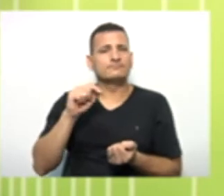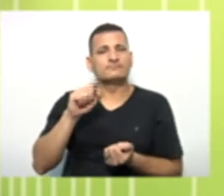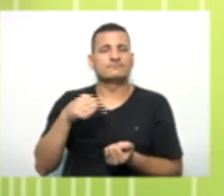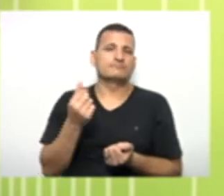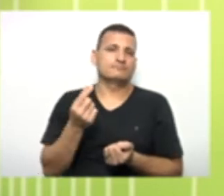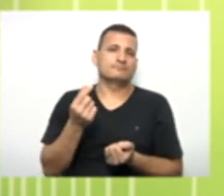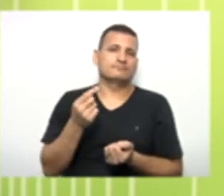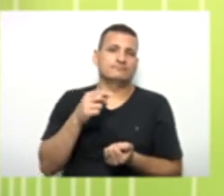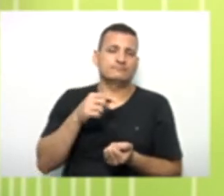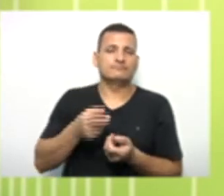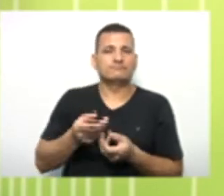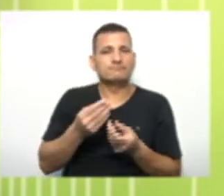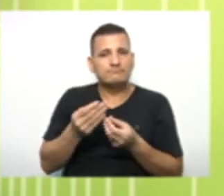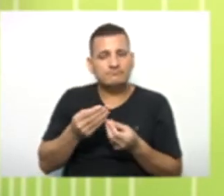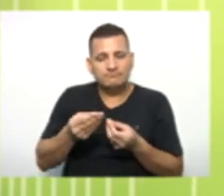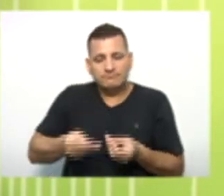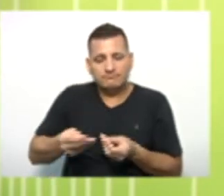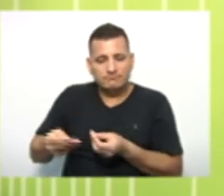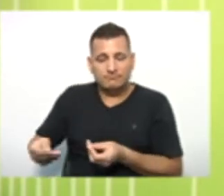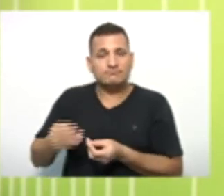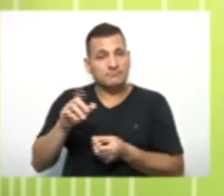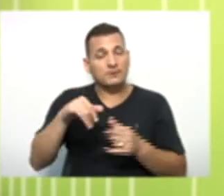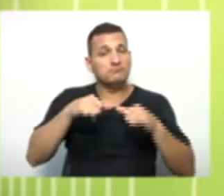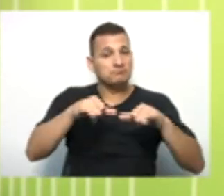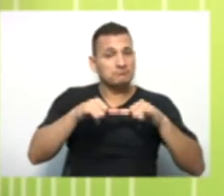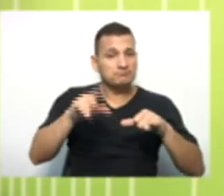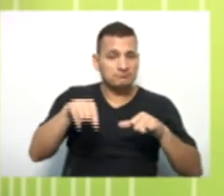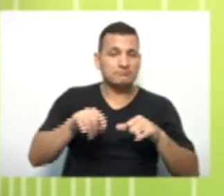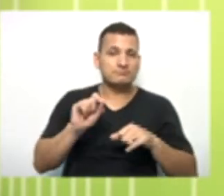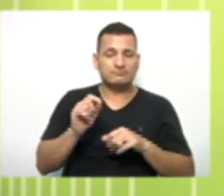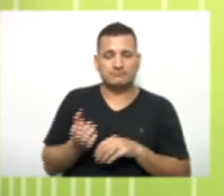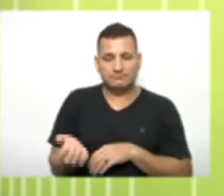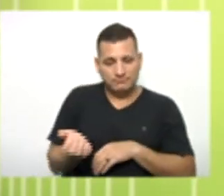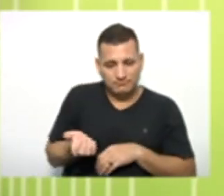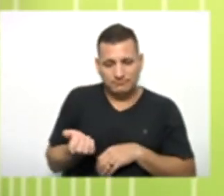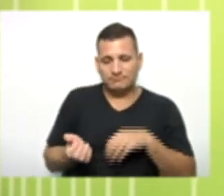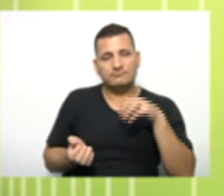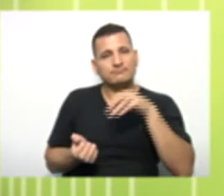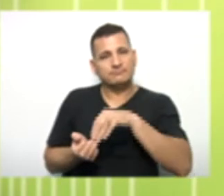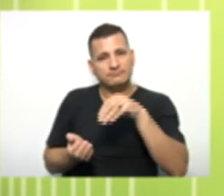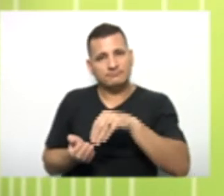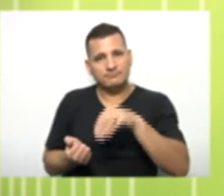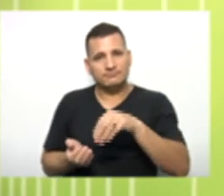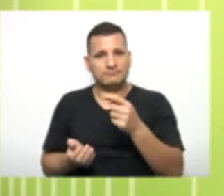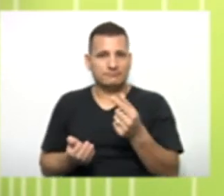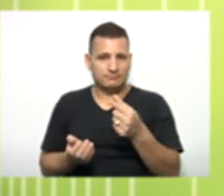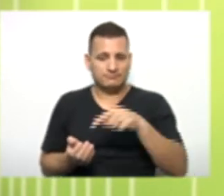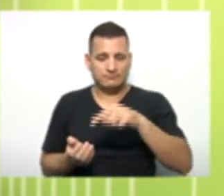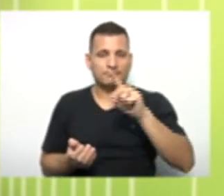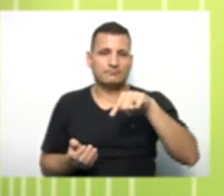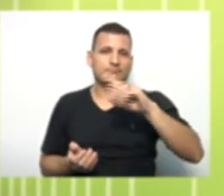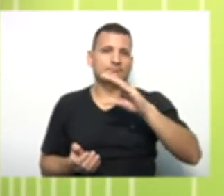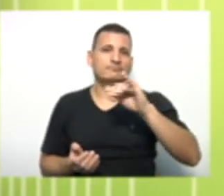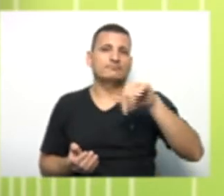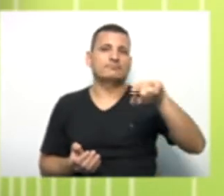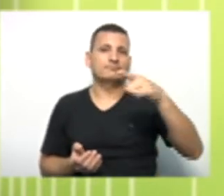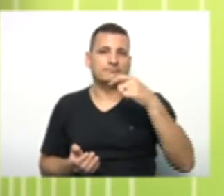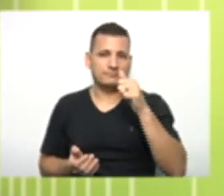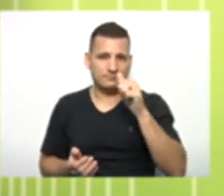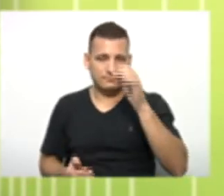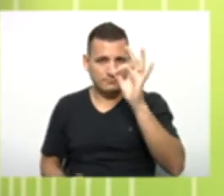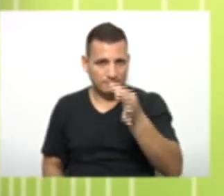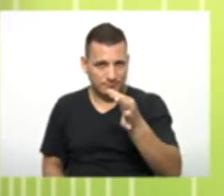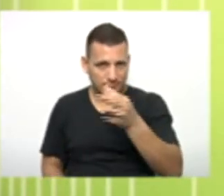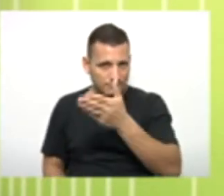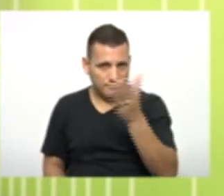dinheiro em espécie. No supermercado é assim também. Abre a gaveta, então aquele dinheiro ali é o caixa. Correto?